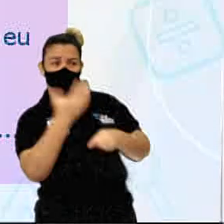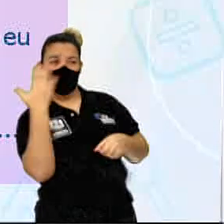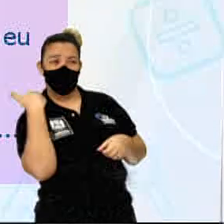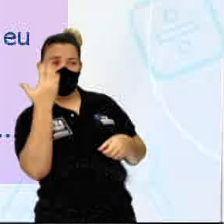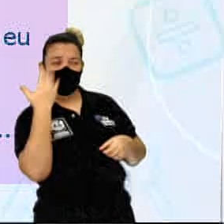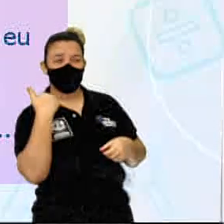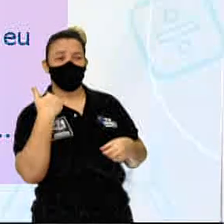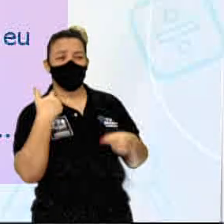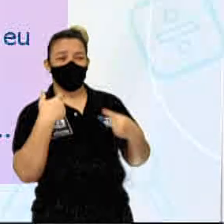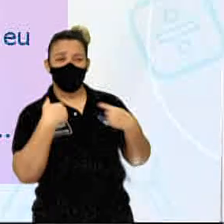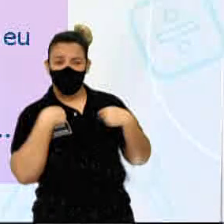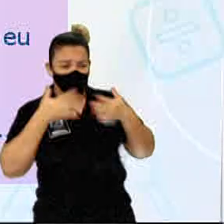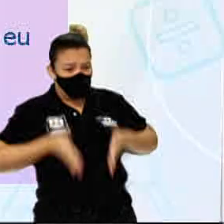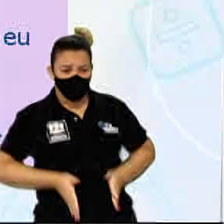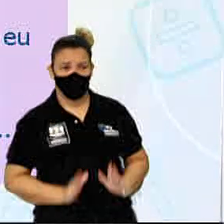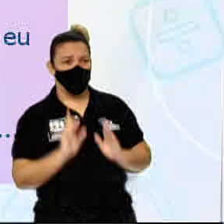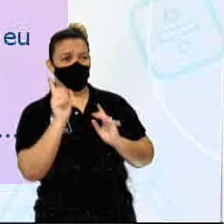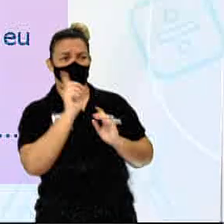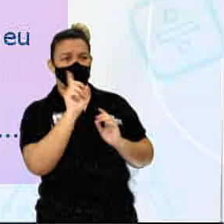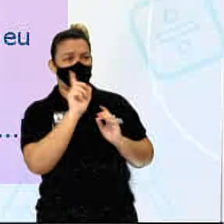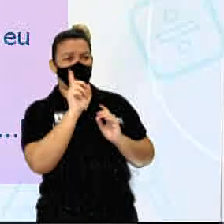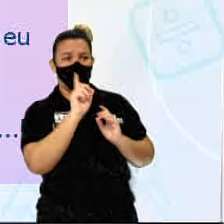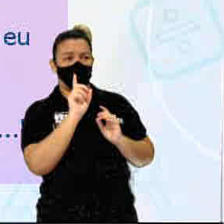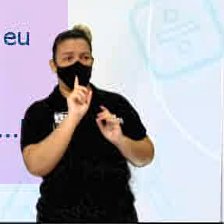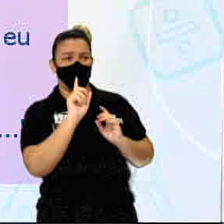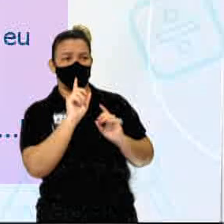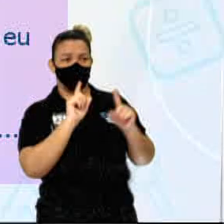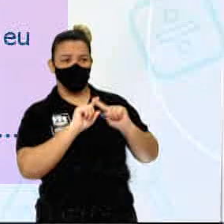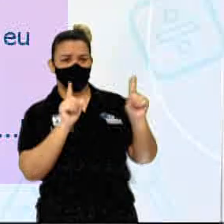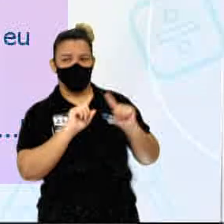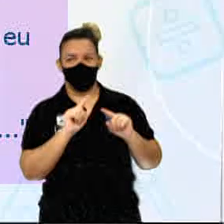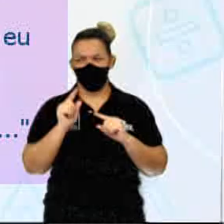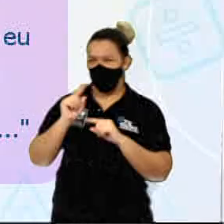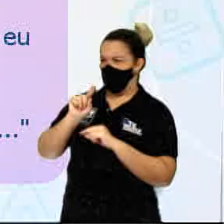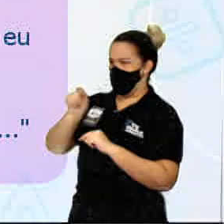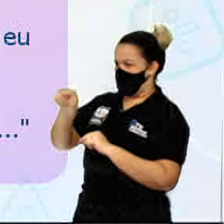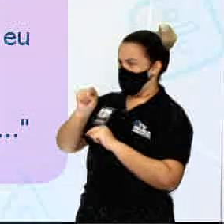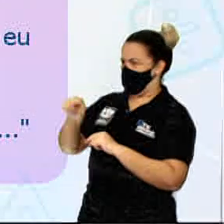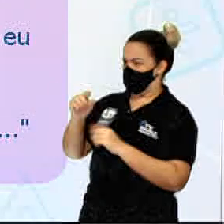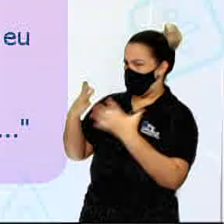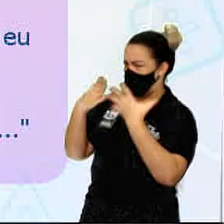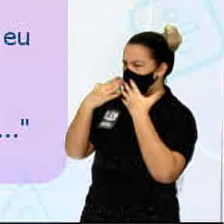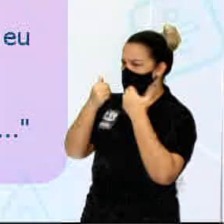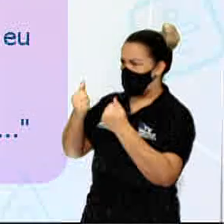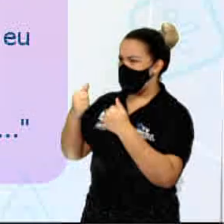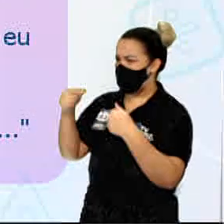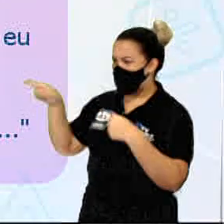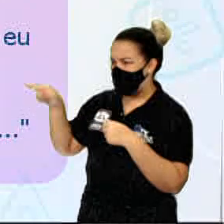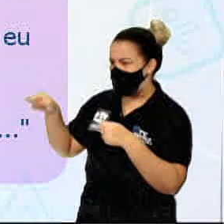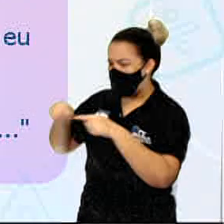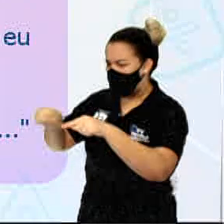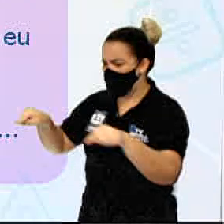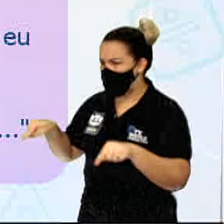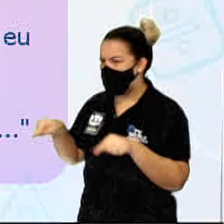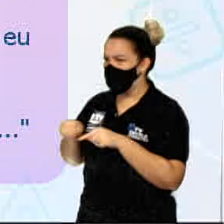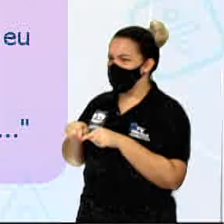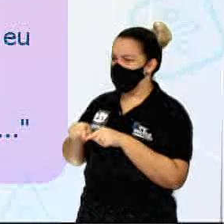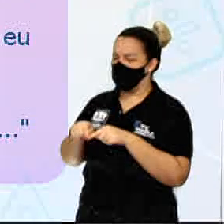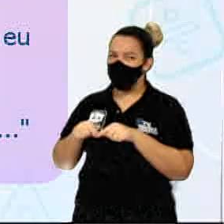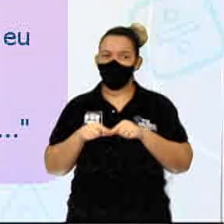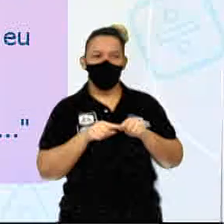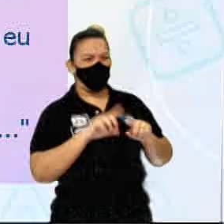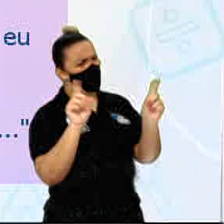eu sequer havia nascido. Então replicou o lobo, você se alimentou do meu pasto. Não, meu